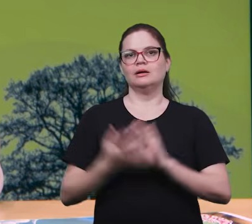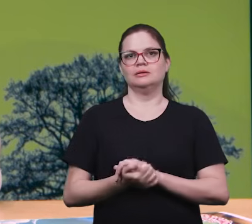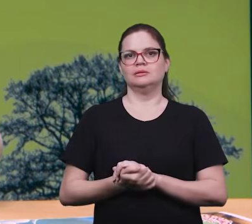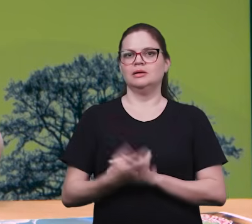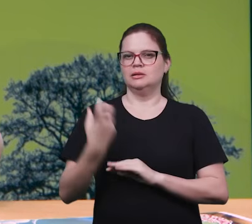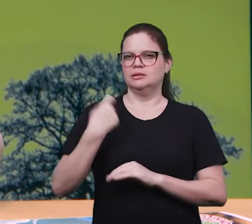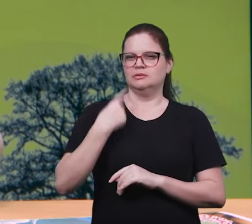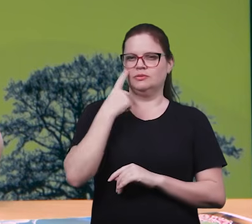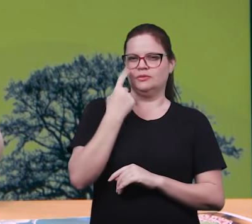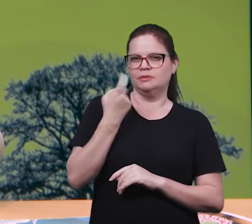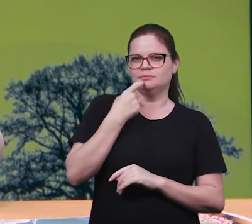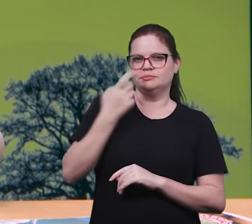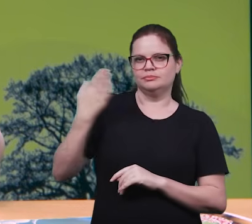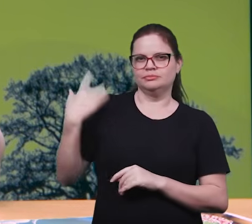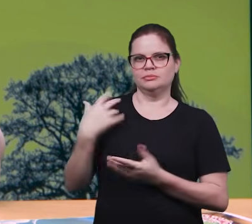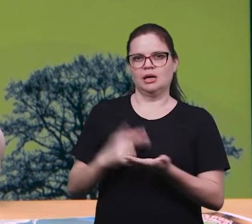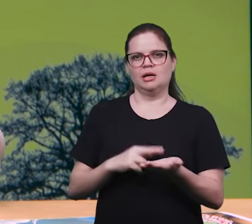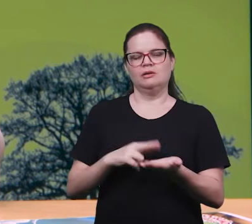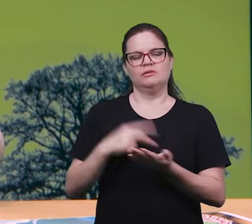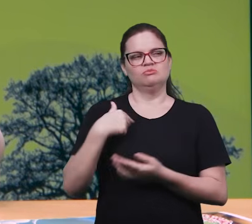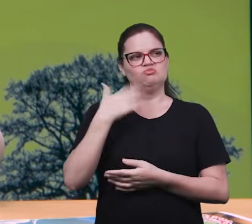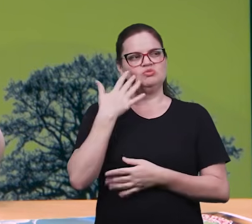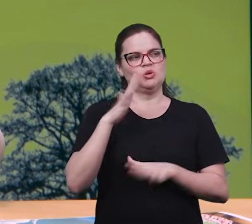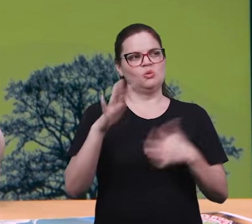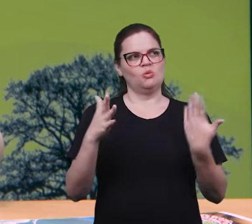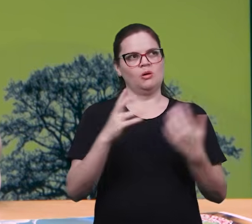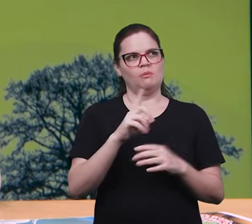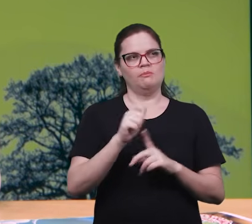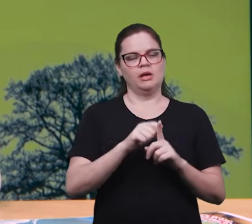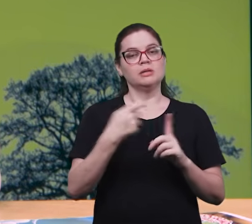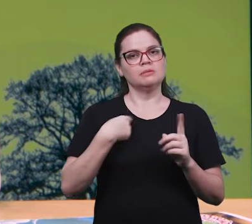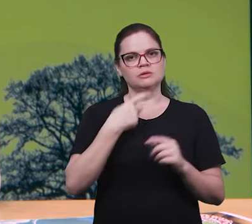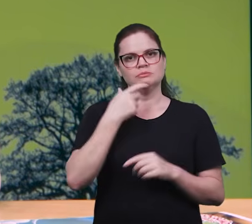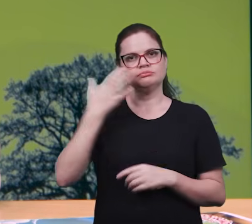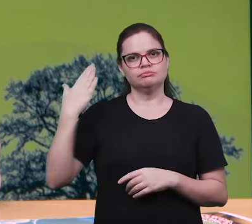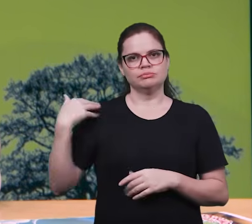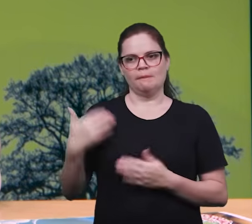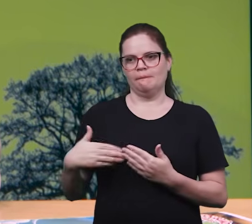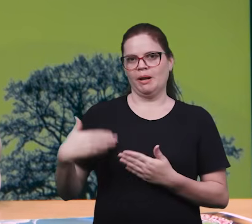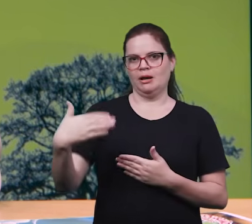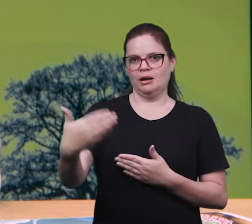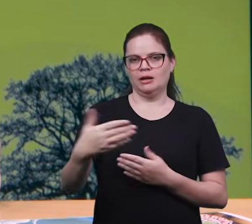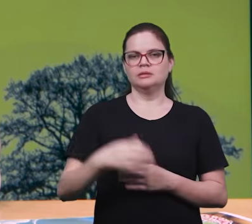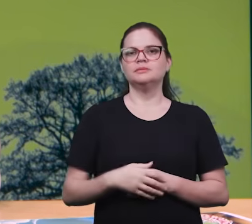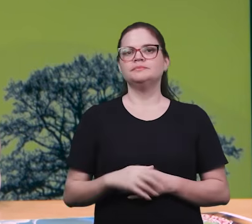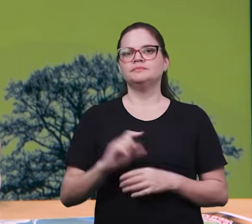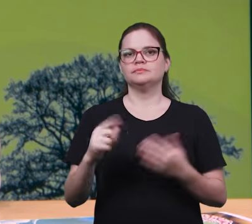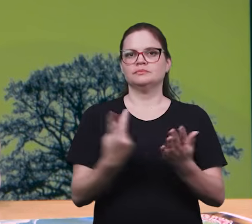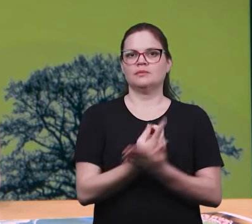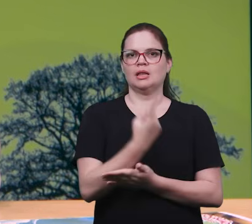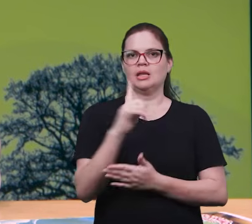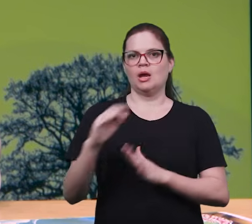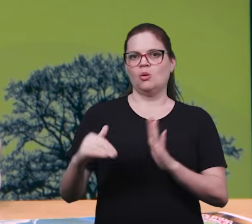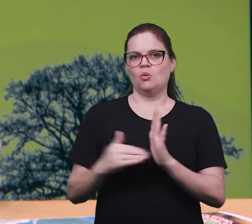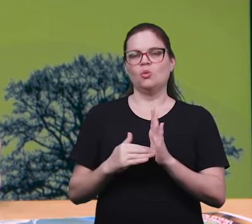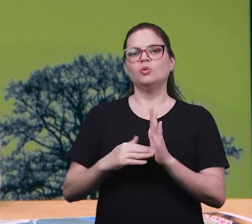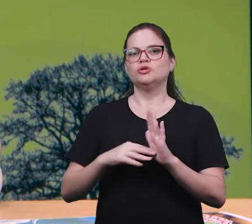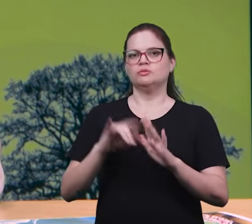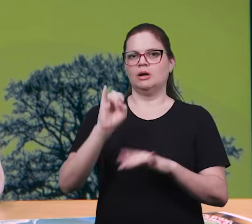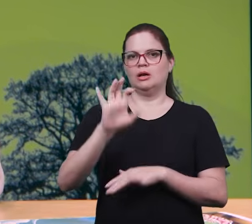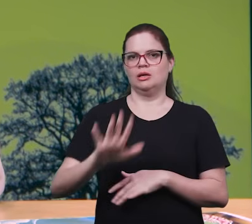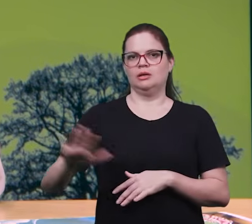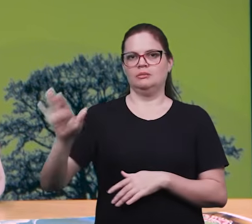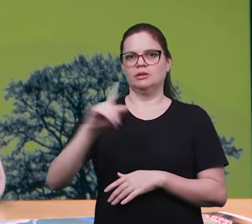saber agora precisar desde quando, mas de algum tempo para cá, elas na última imagem tem sempre a imagem de alguma igreja, de algum